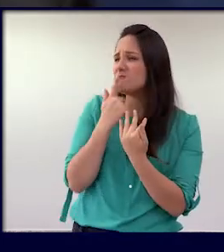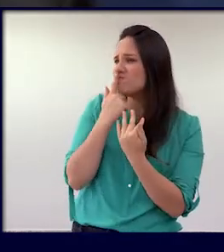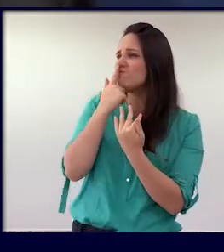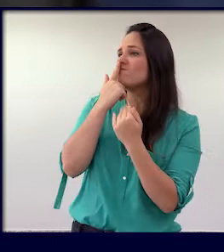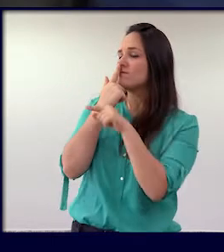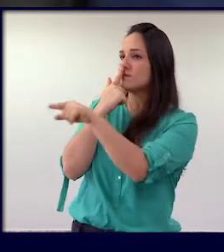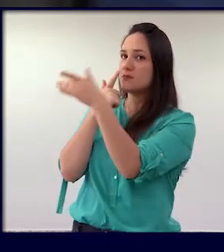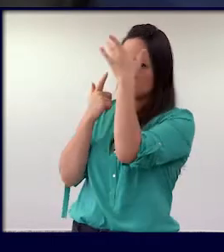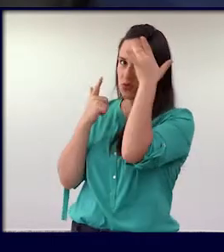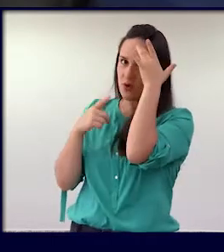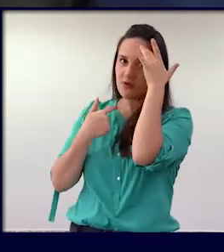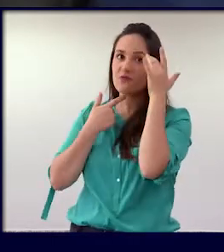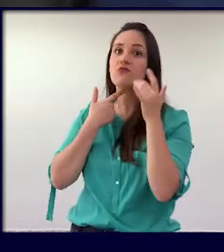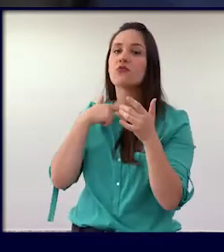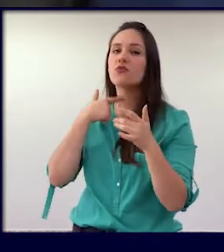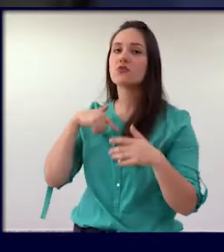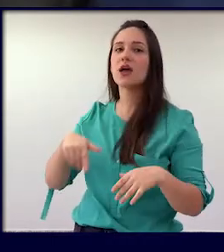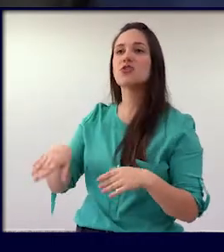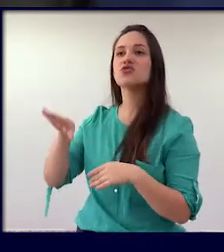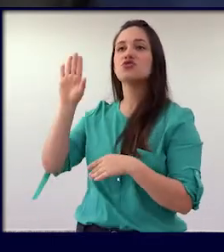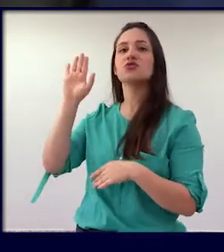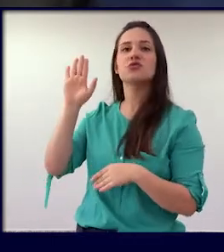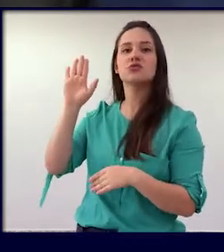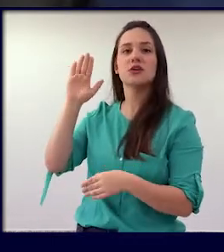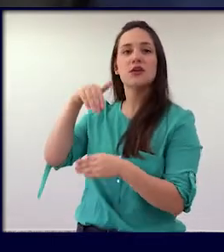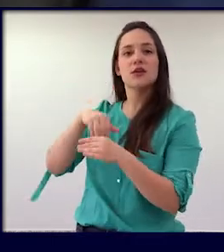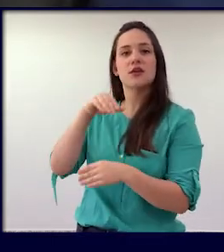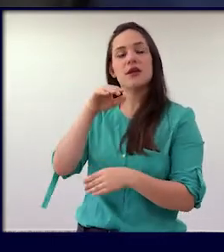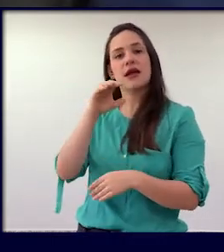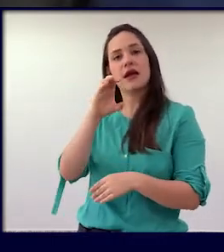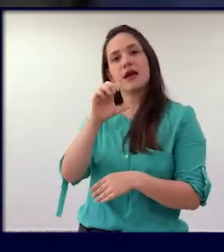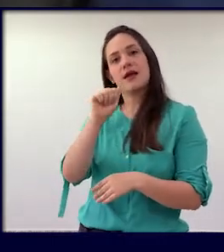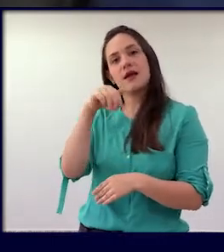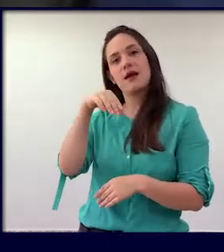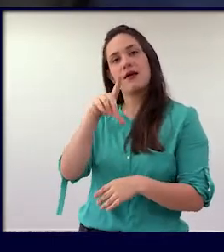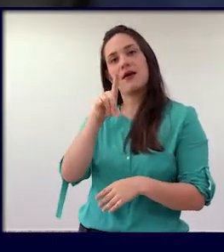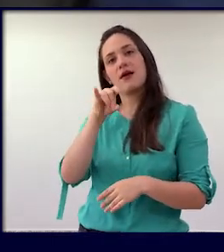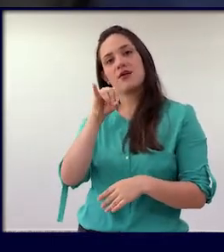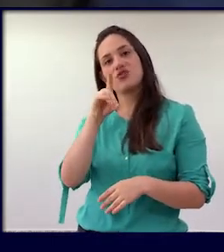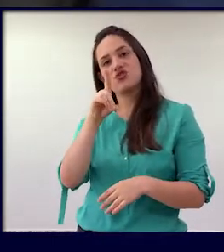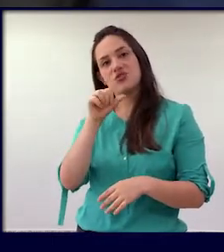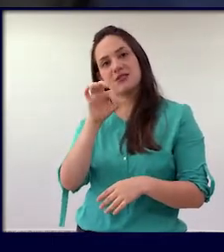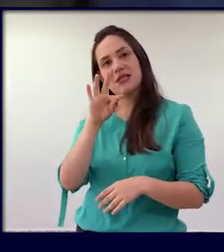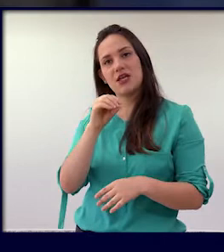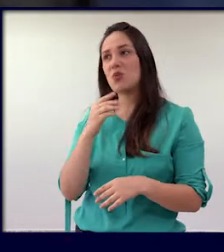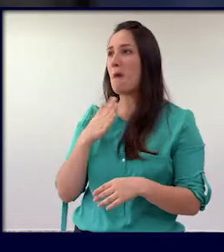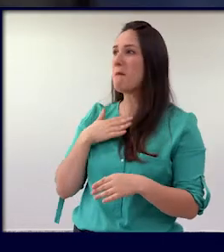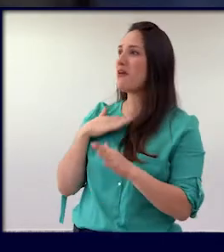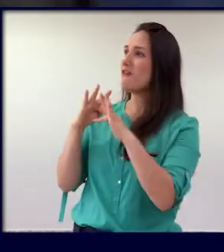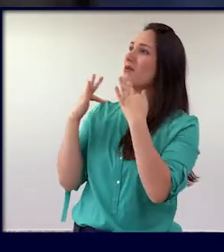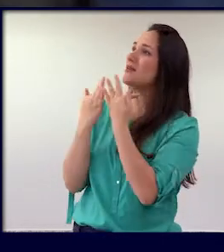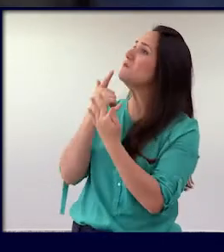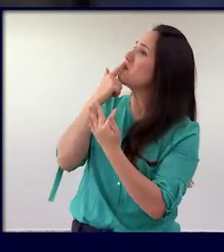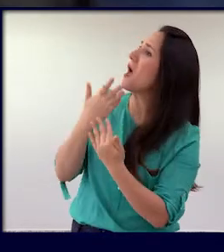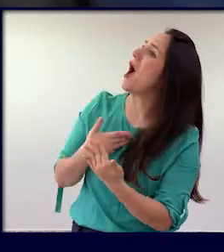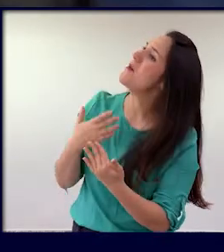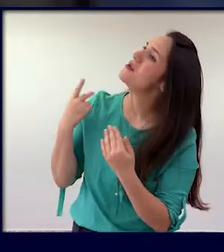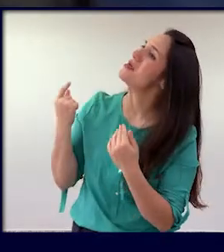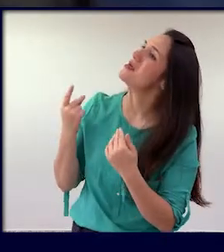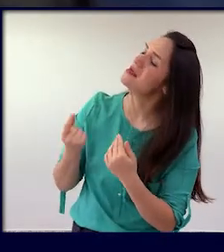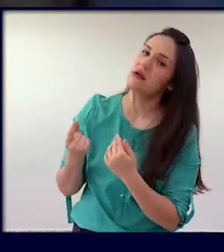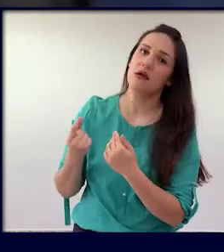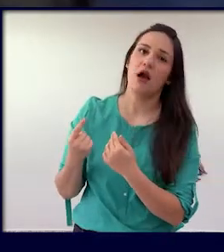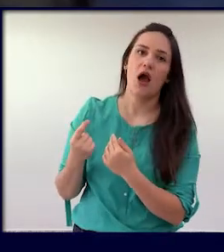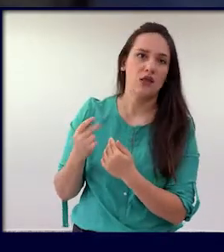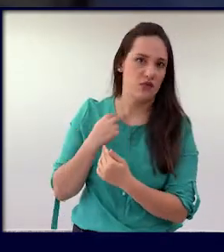parente muito próximo de candidatos não pode trabalhar numa mesa receptora de votos. Né? Existe essa vedação. Então, tem